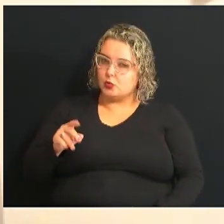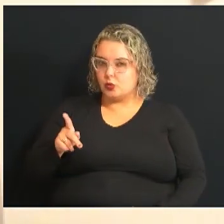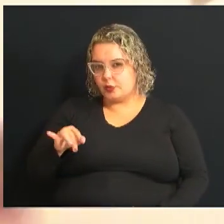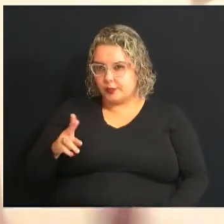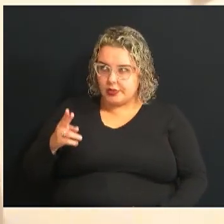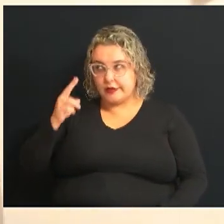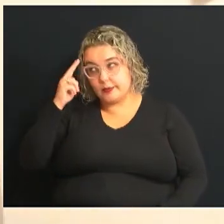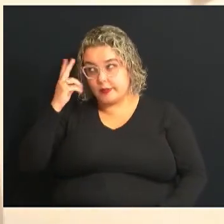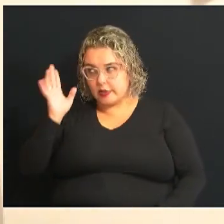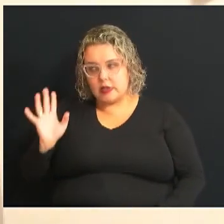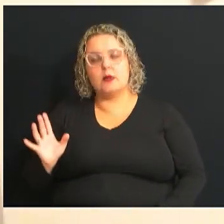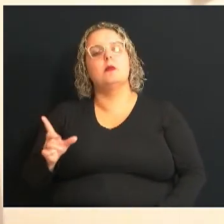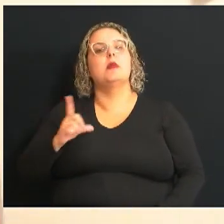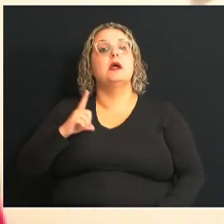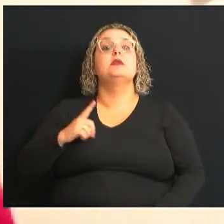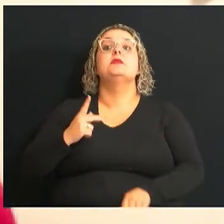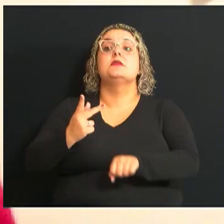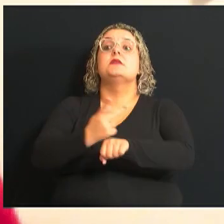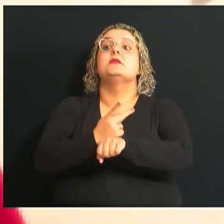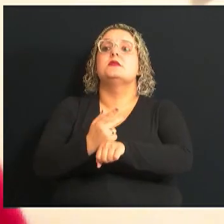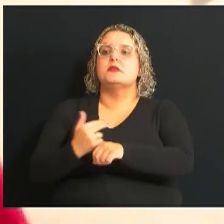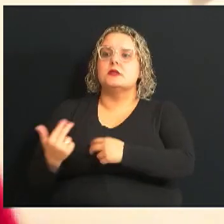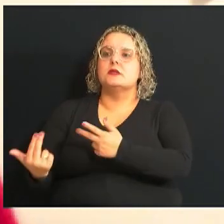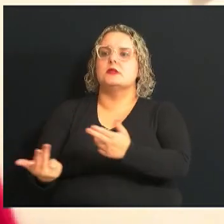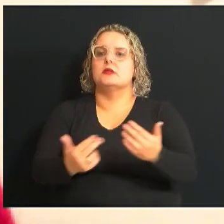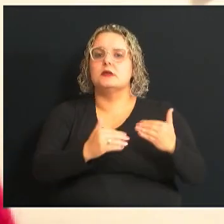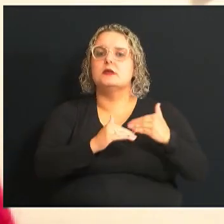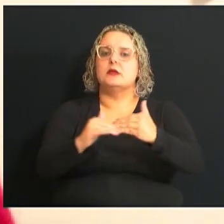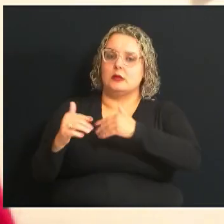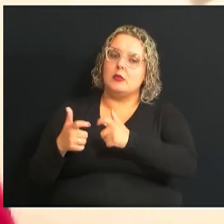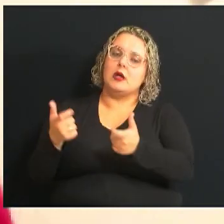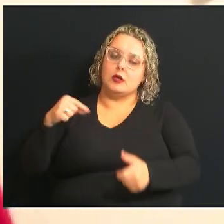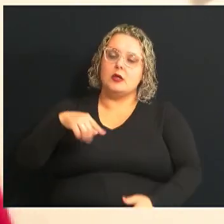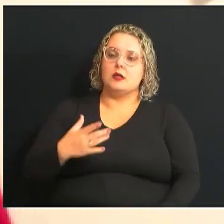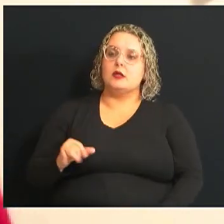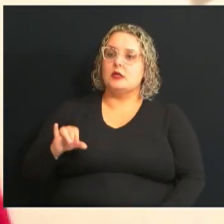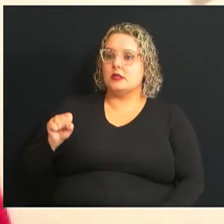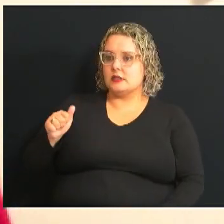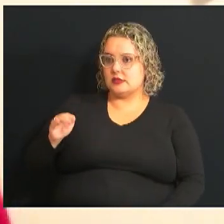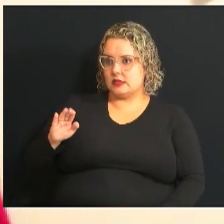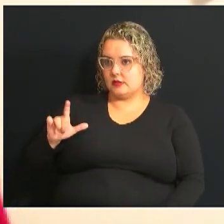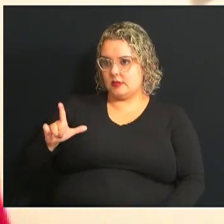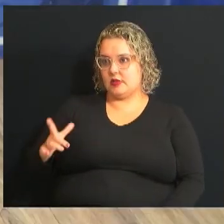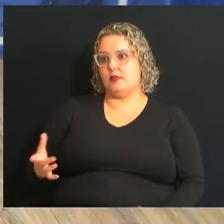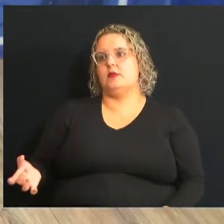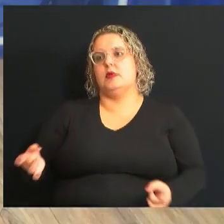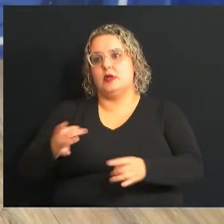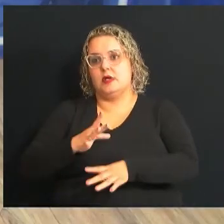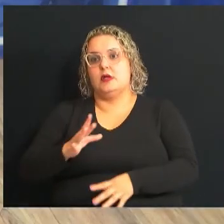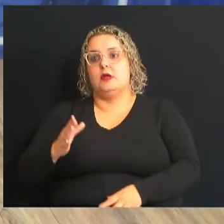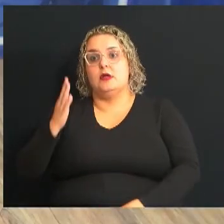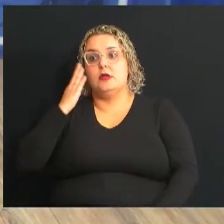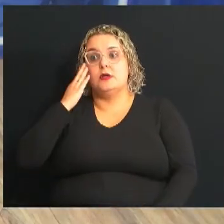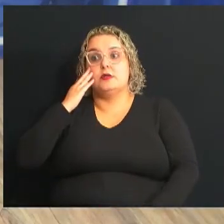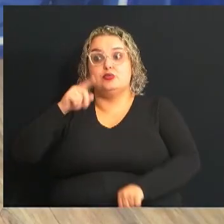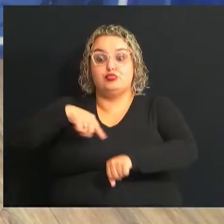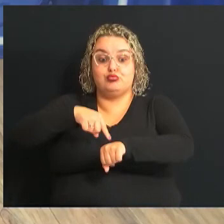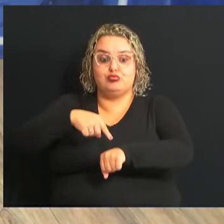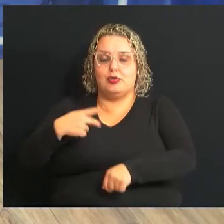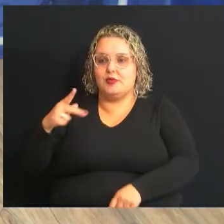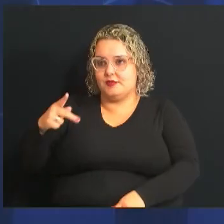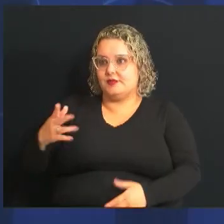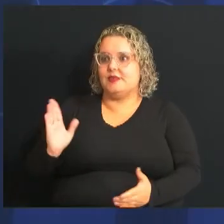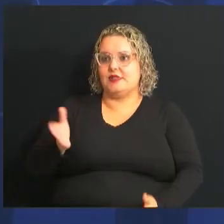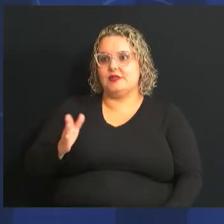essa busca, né? Por essa equidade maior aqui. Ótimo. Isabel, para a gente poder encerrar, que eu já sei que eu tomei muito o seu tempo